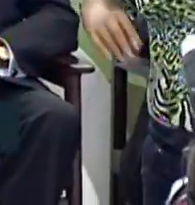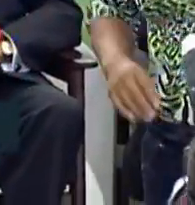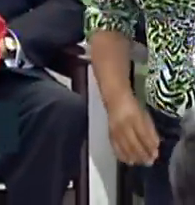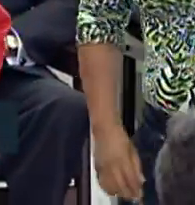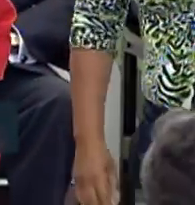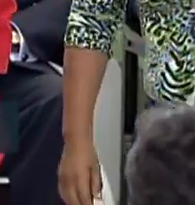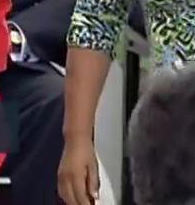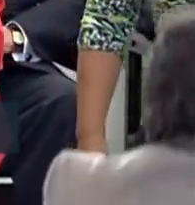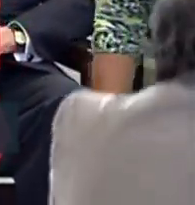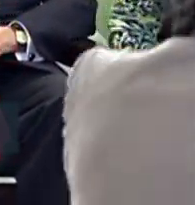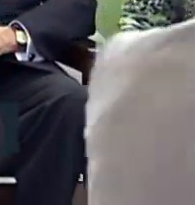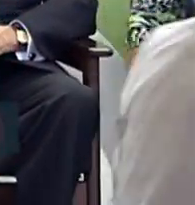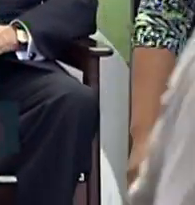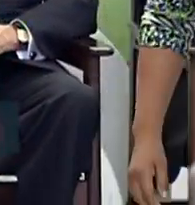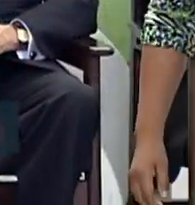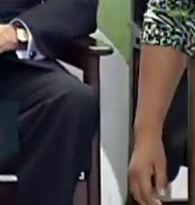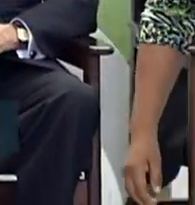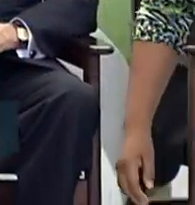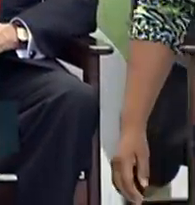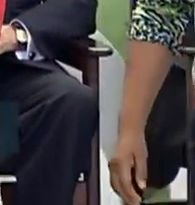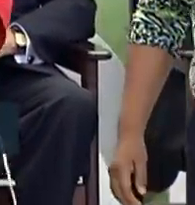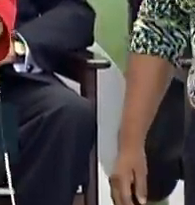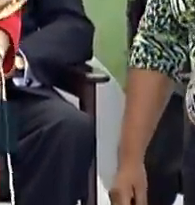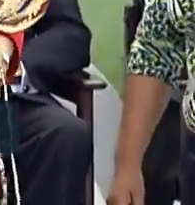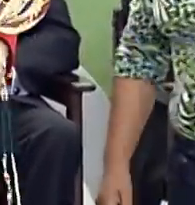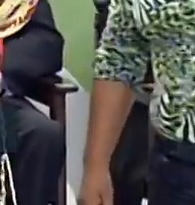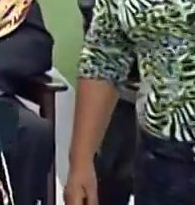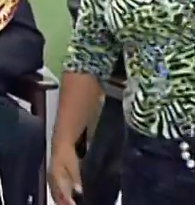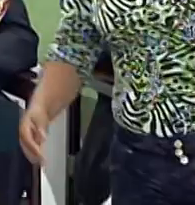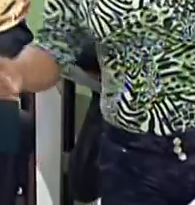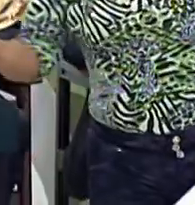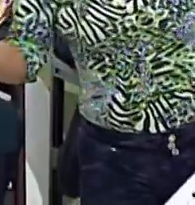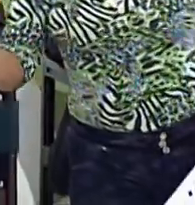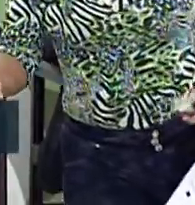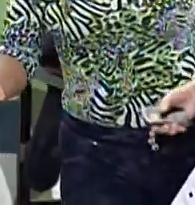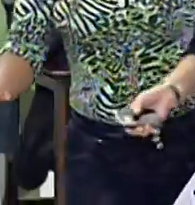E aí E aí